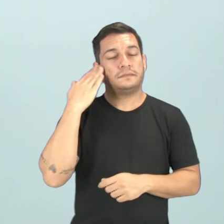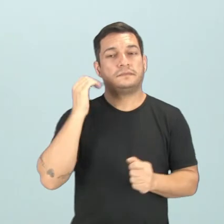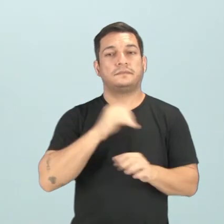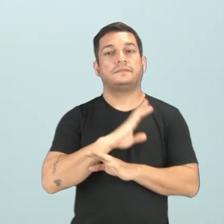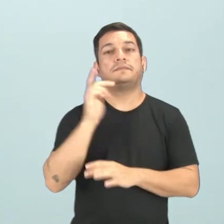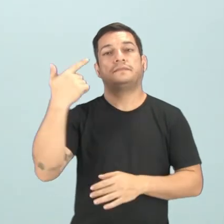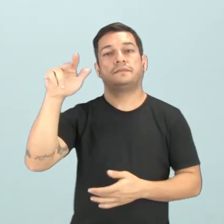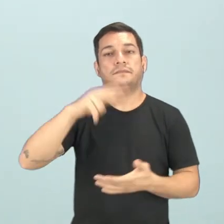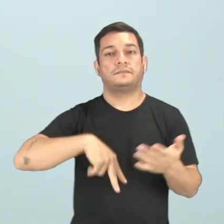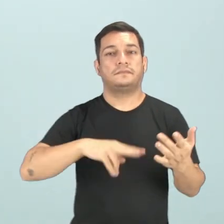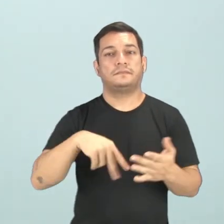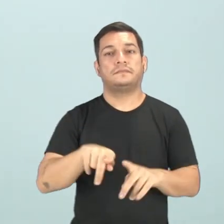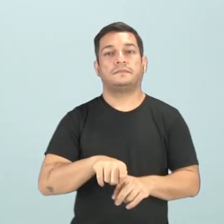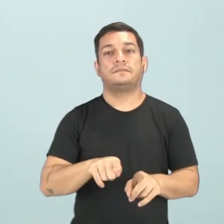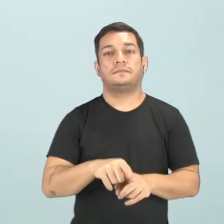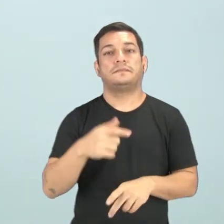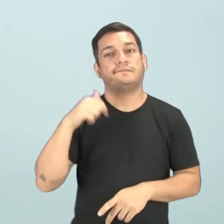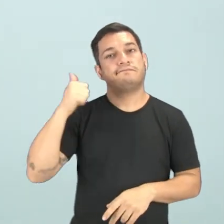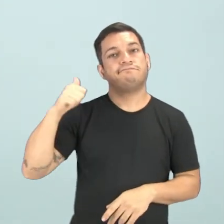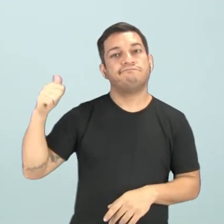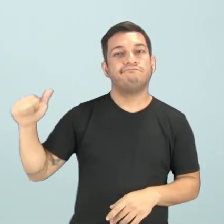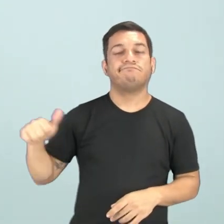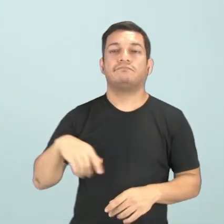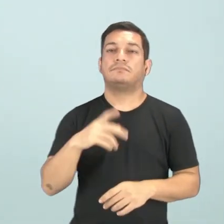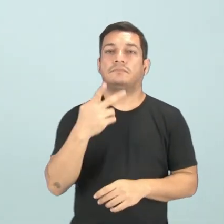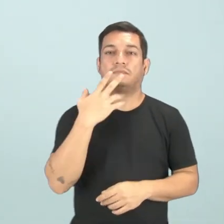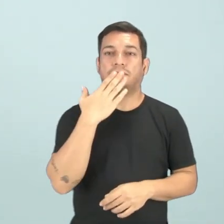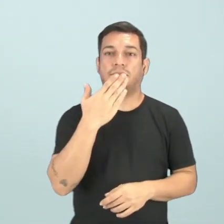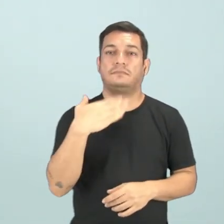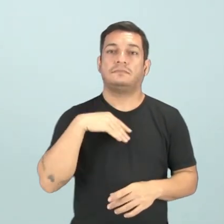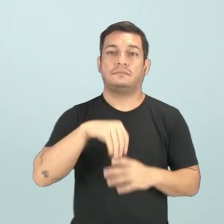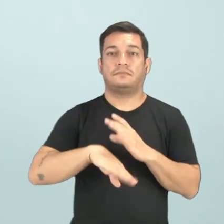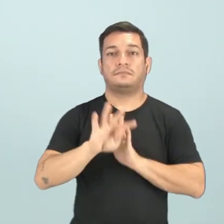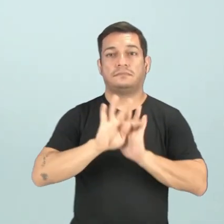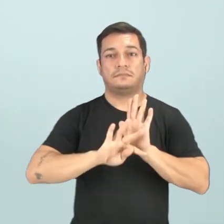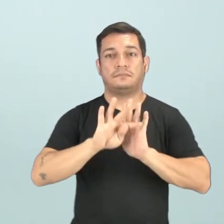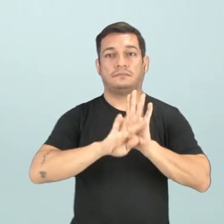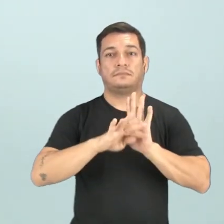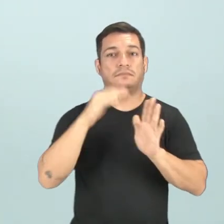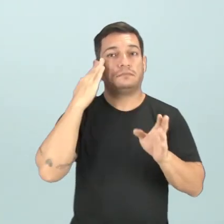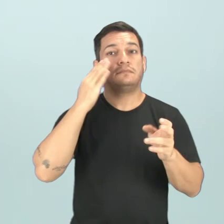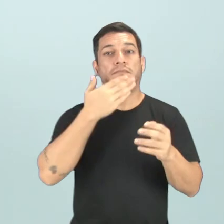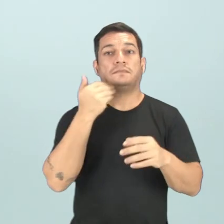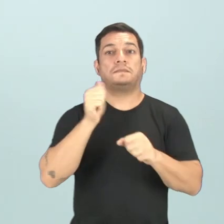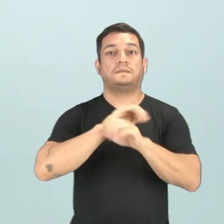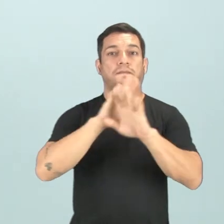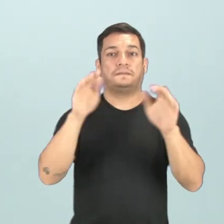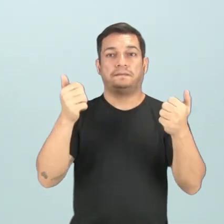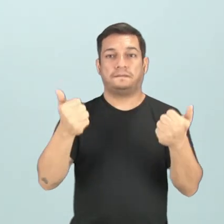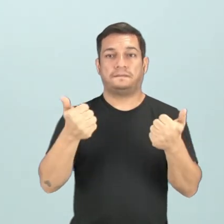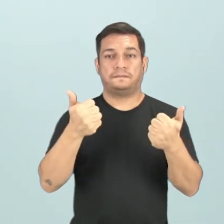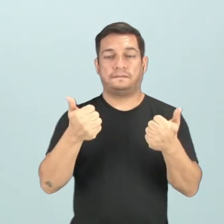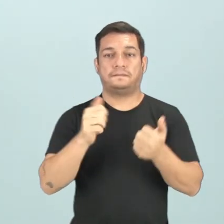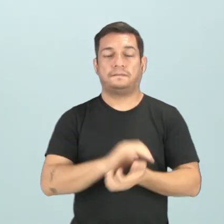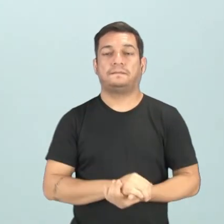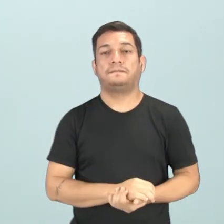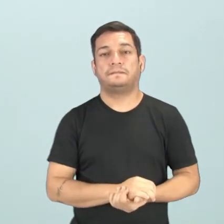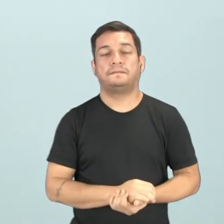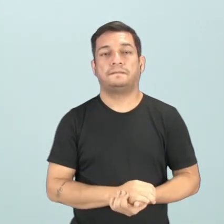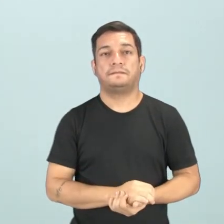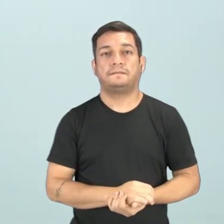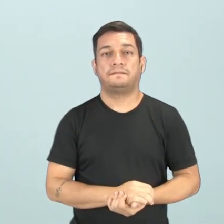em outras leituras, analisar o que está ali dentro daquele texto, entender melhor aquela situação, tá bom?